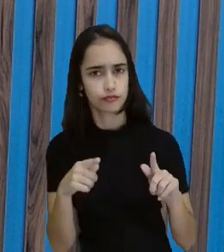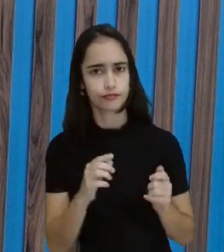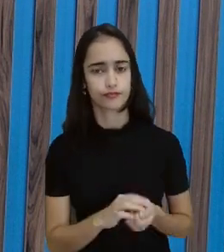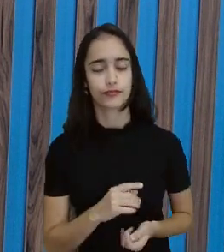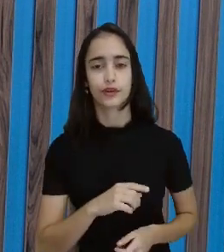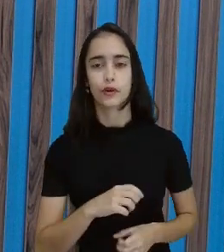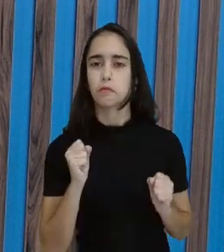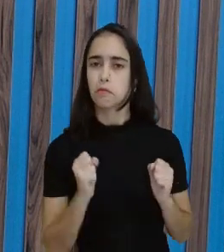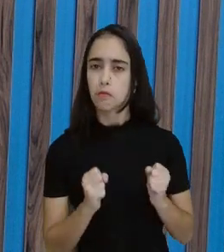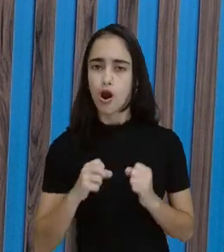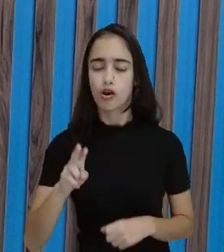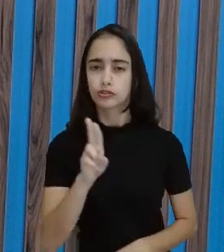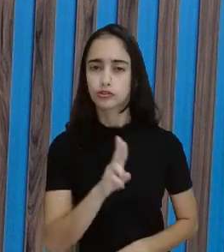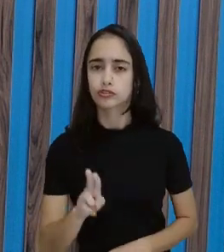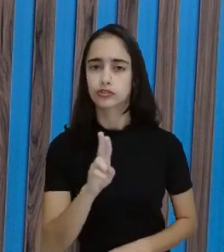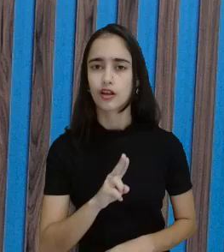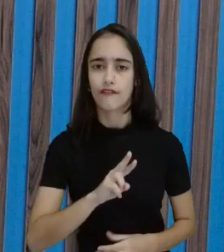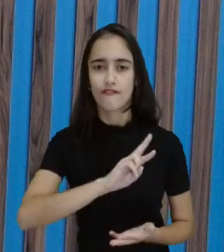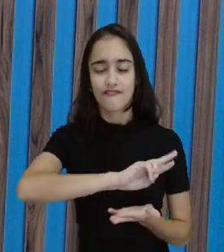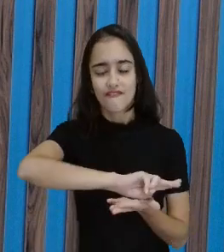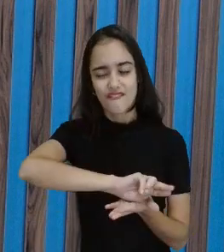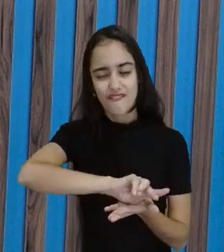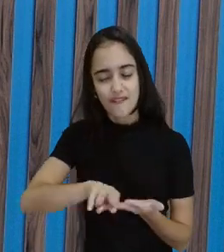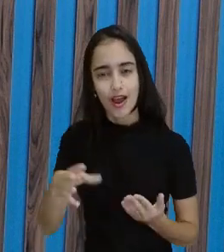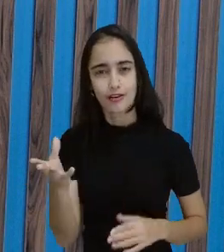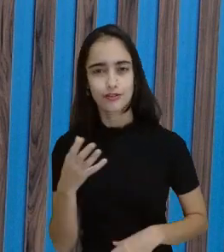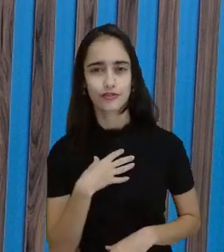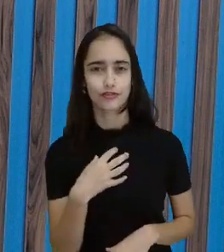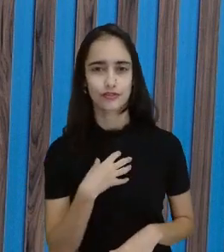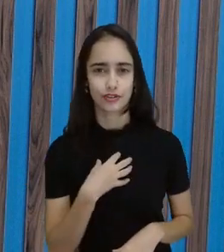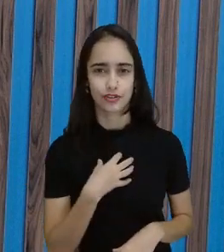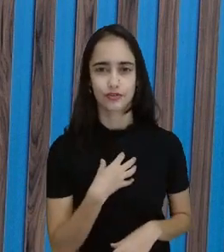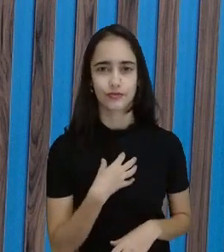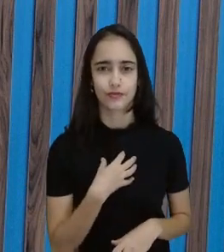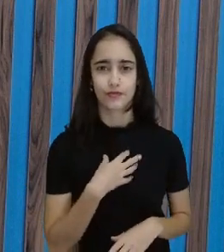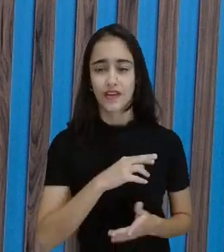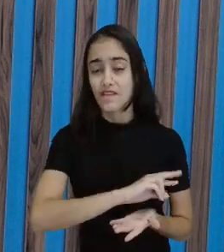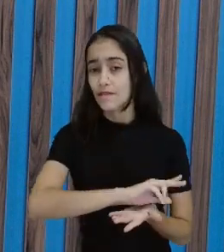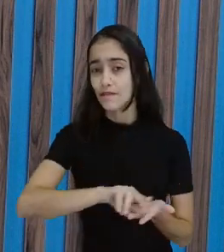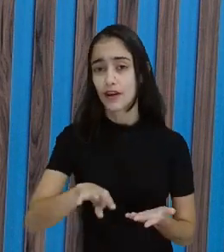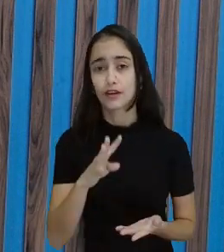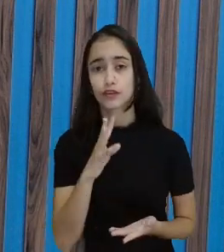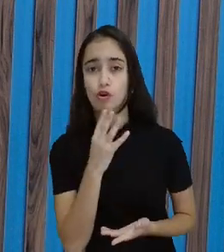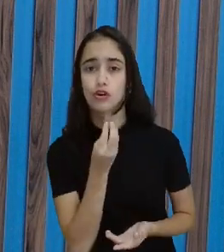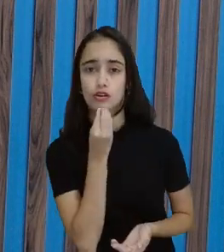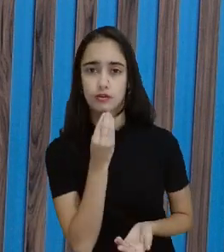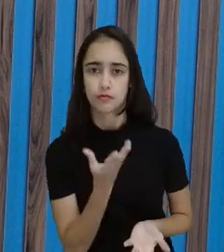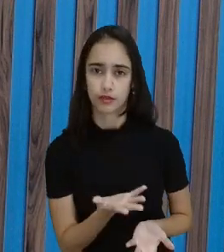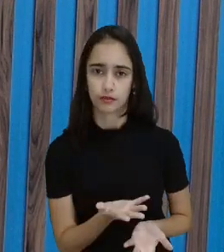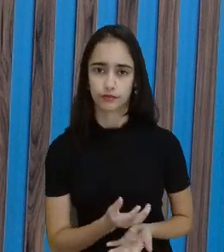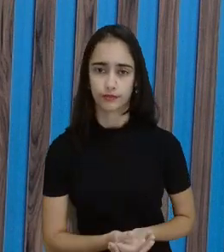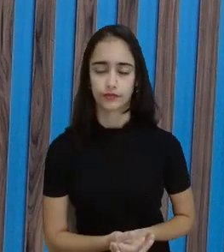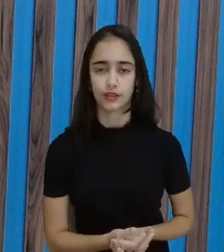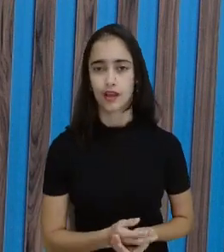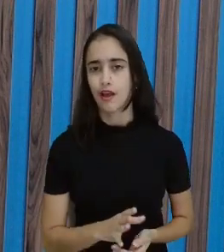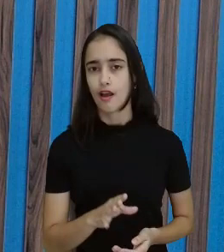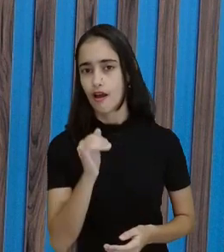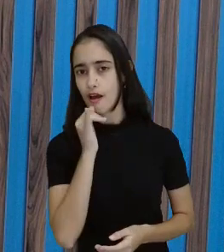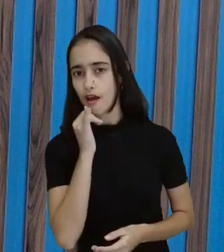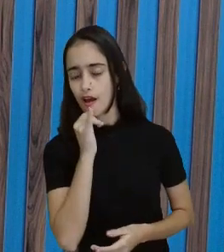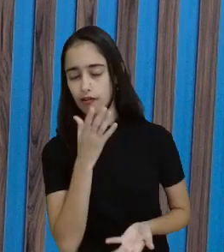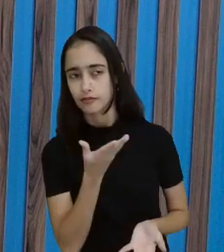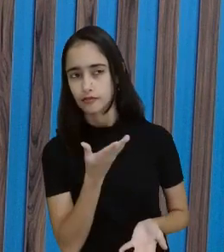diferentes formas e em diferentes áreas do conhecimento, como eu disse aqui a vocês. Uma aula de ciências,